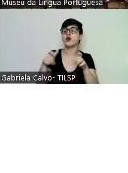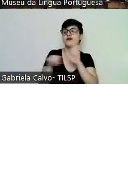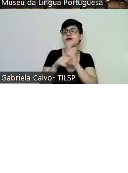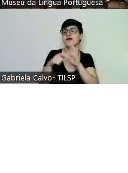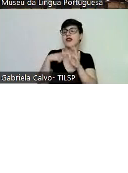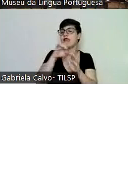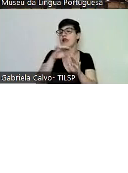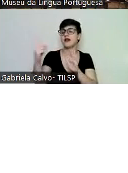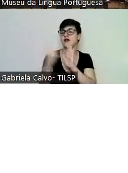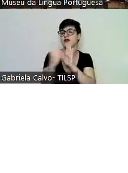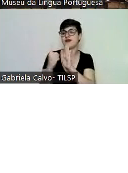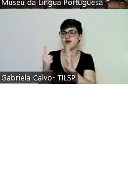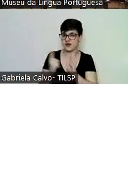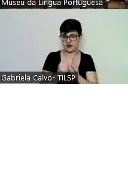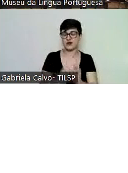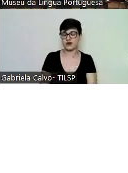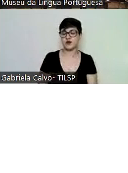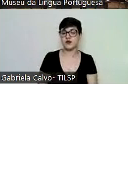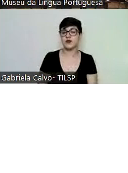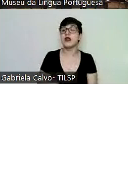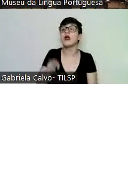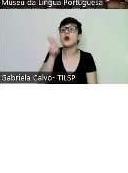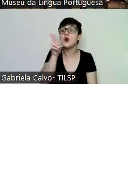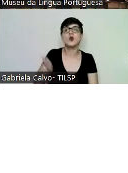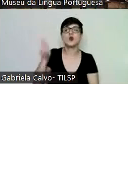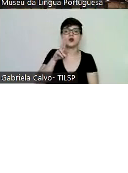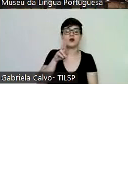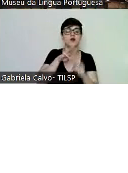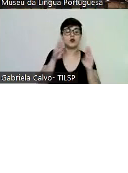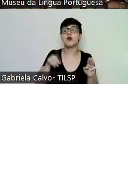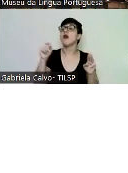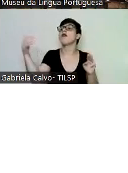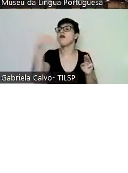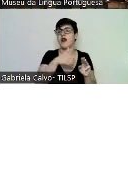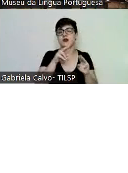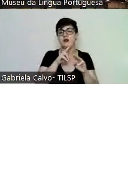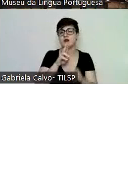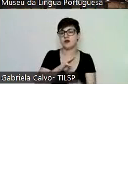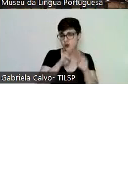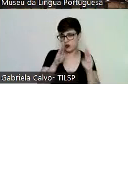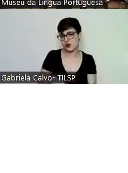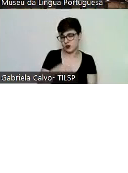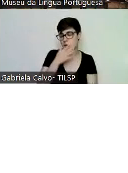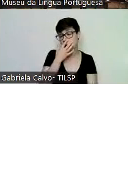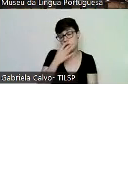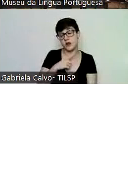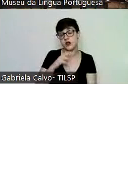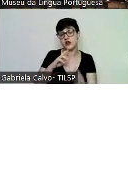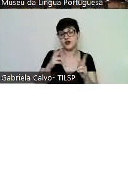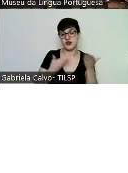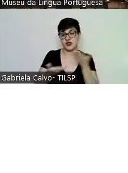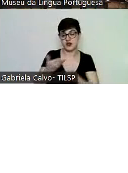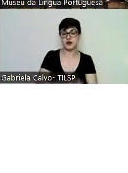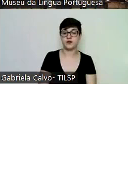público visitante né quem usufrui o quem visita né então muda a dinâmica de relação social